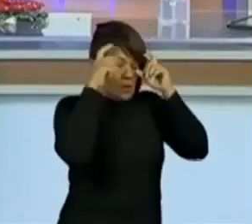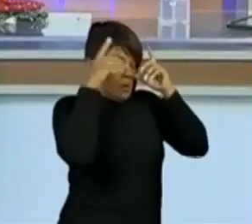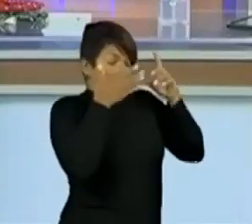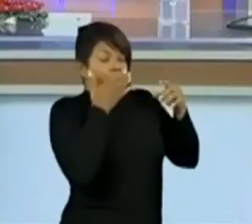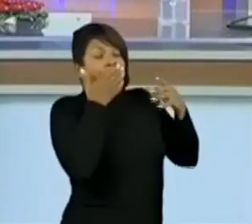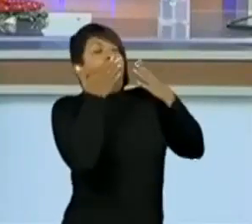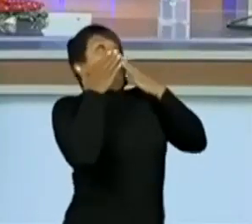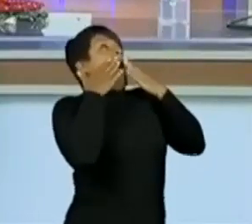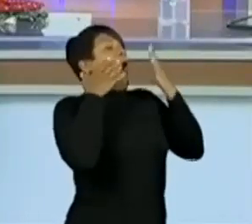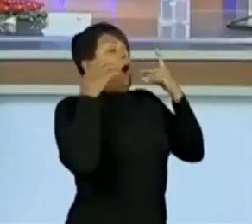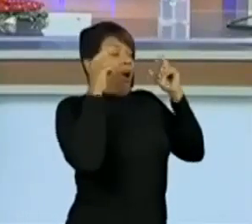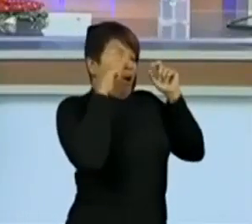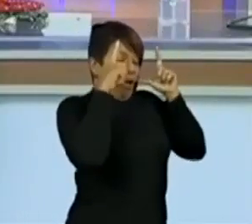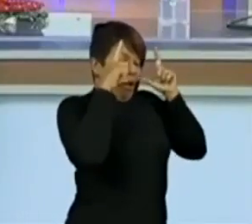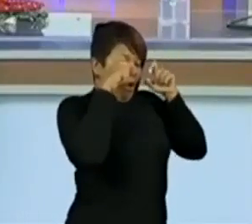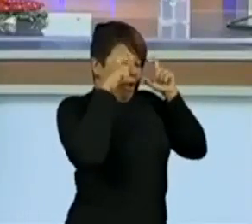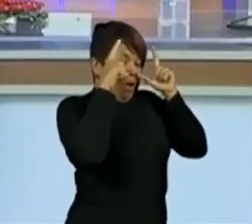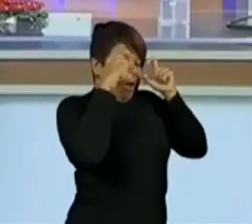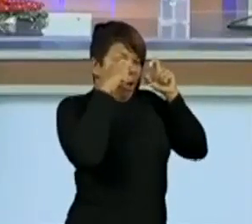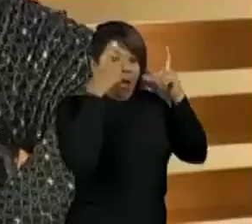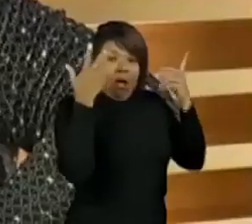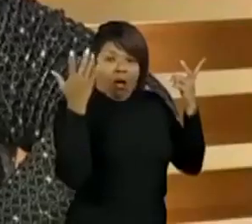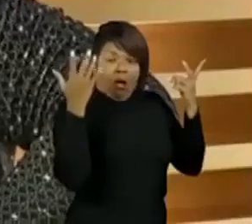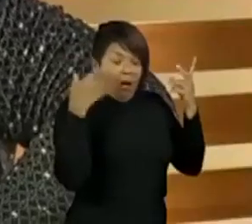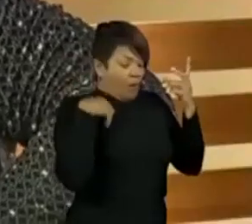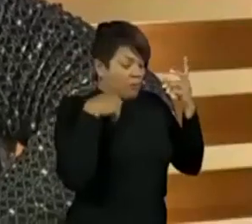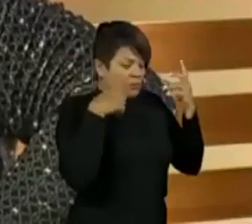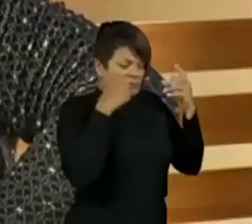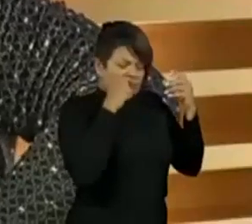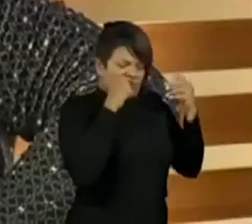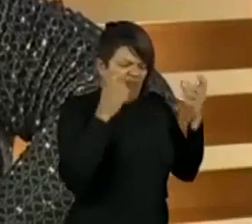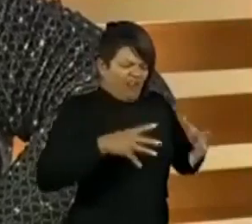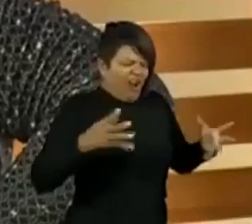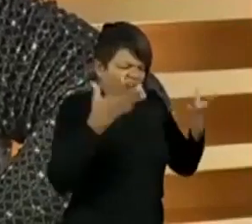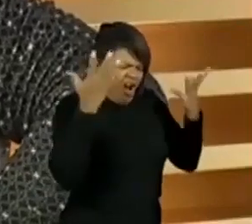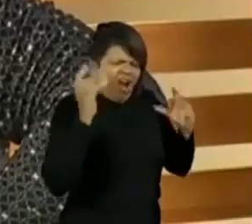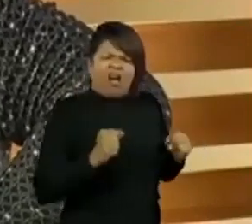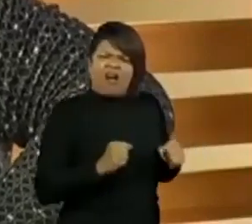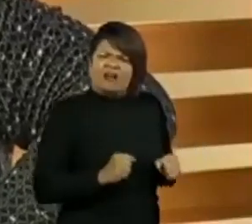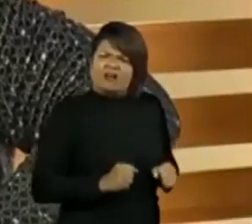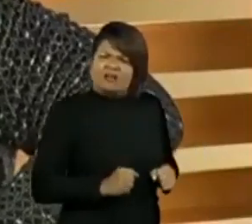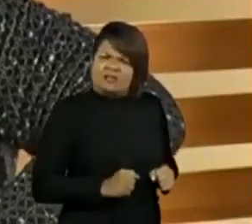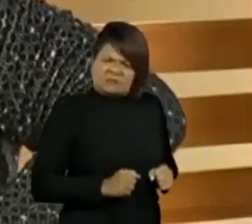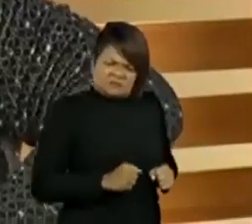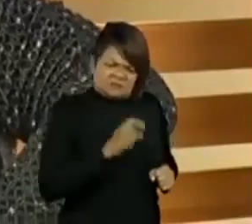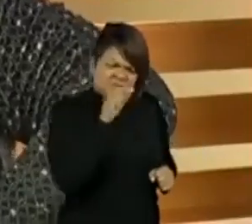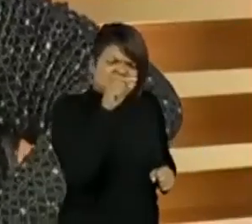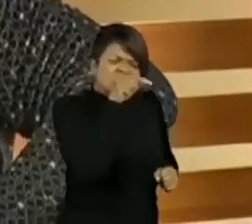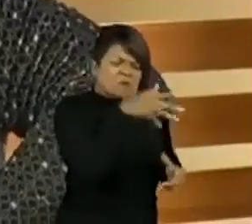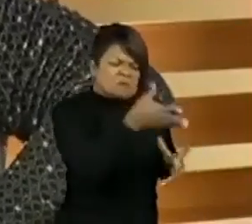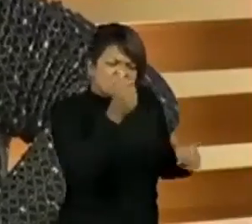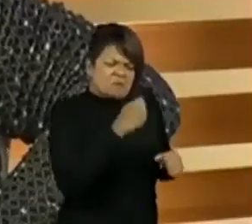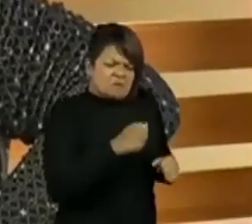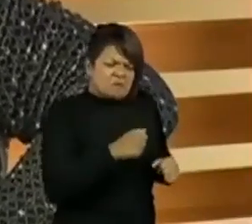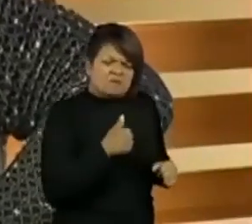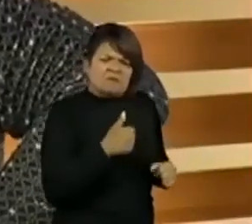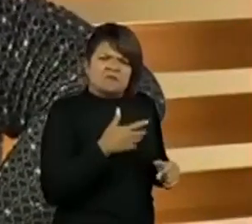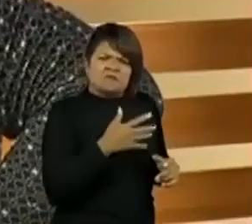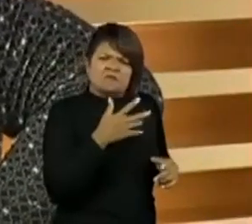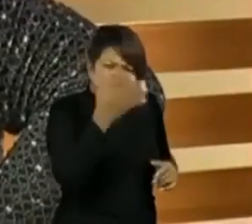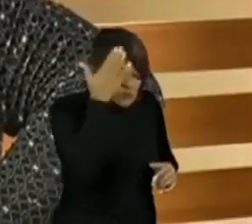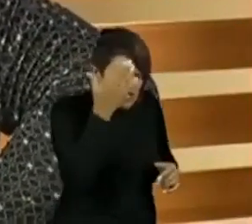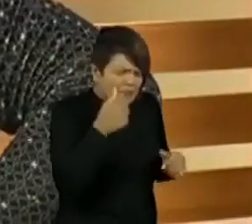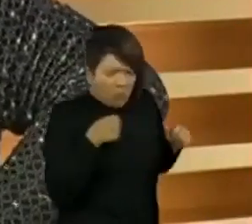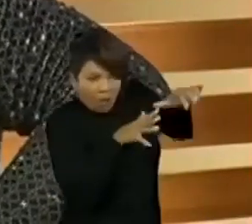acordar, olhou para ela e ralhou. Ora, mas você não sabe que eu caço à